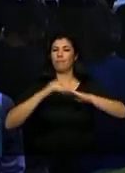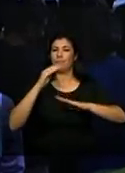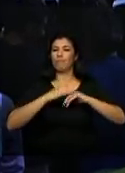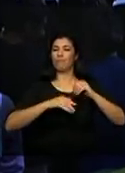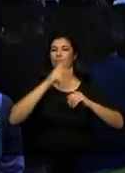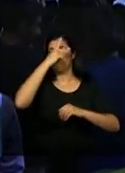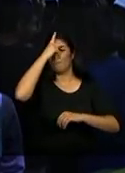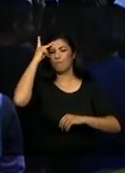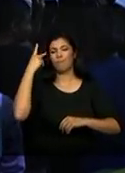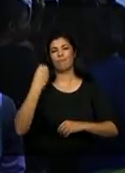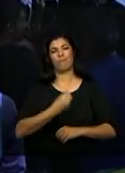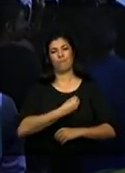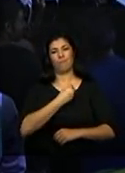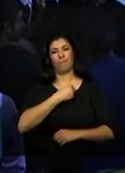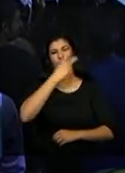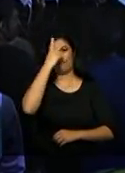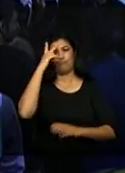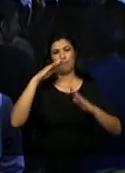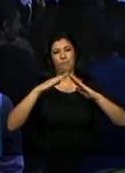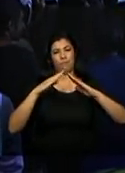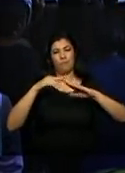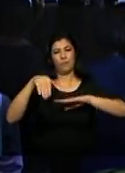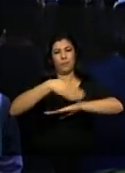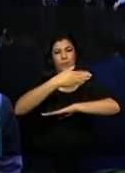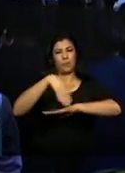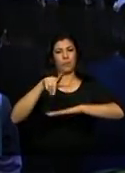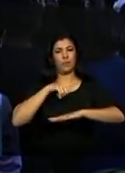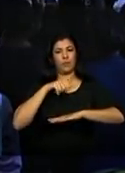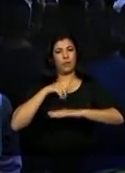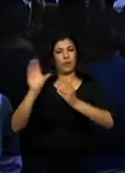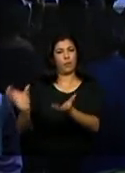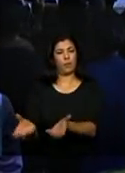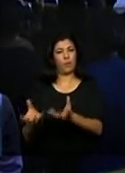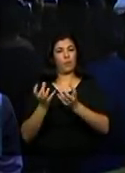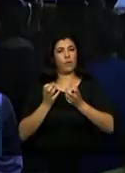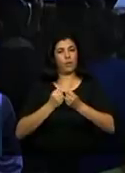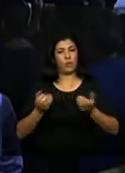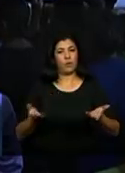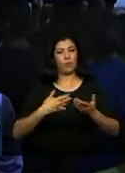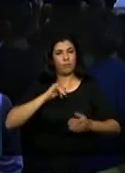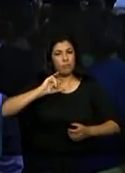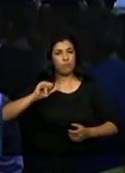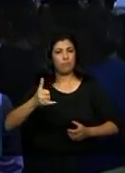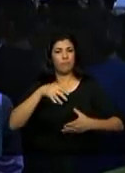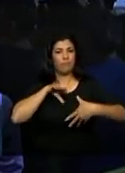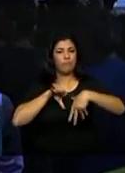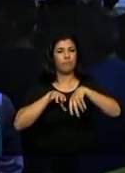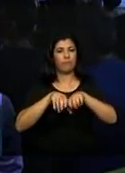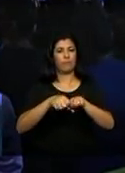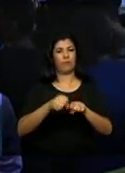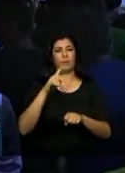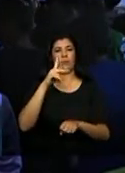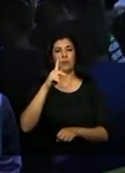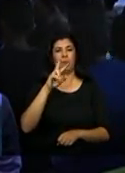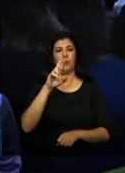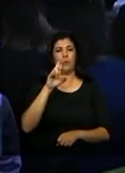em situação de rua, que se beneficiaram diretamente da formação